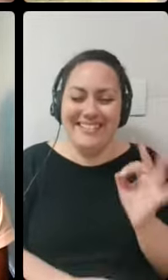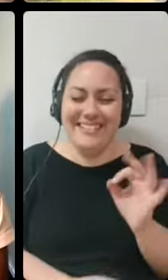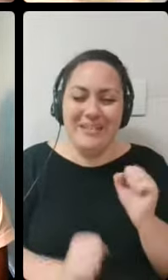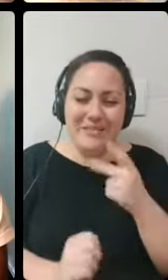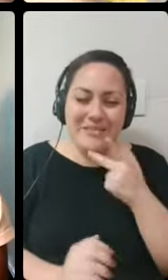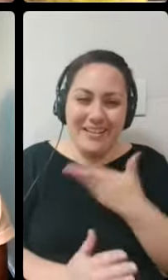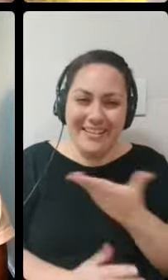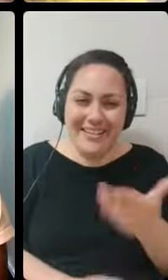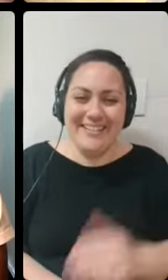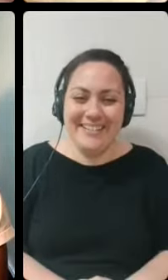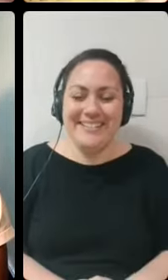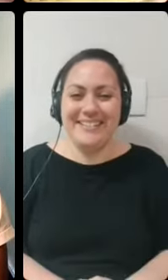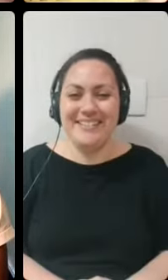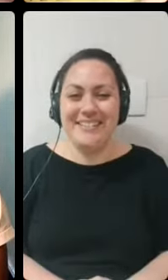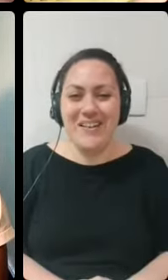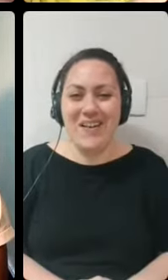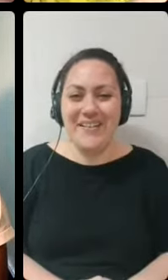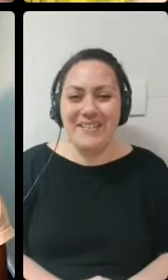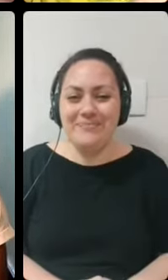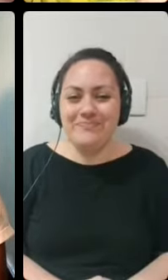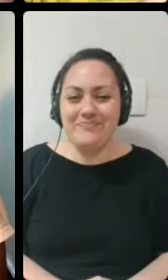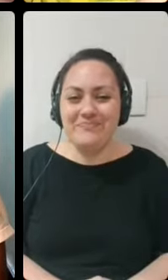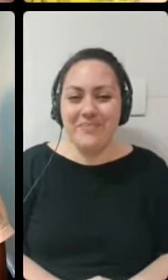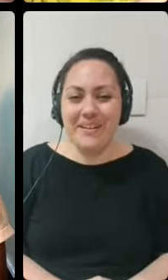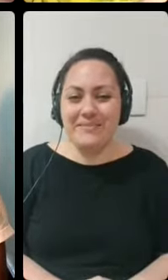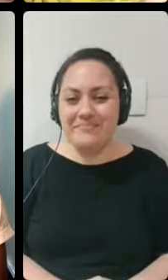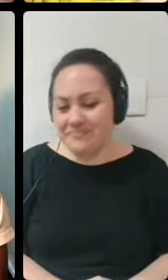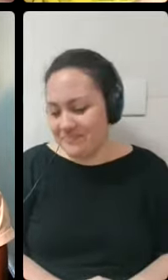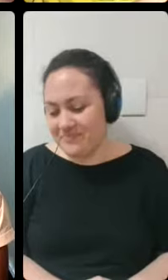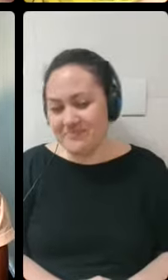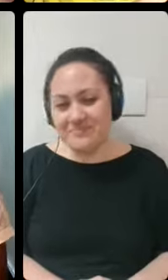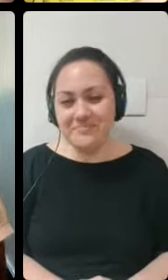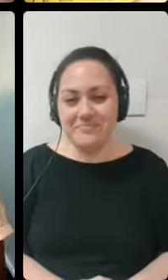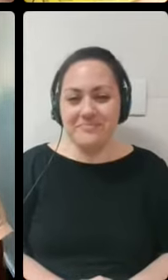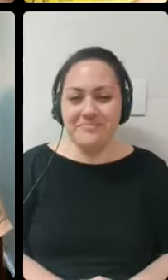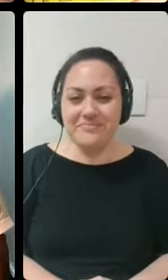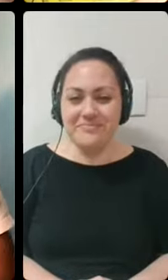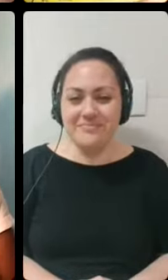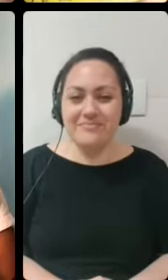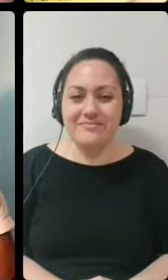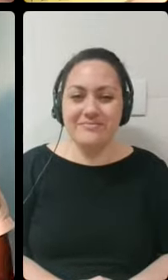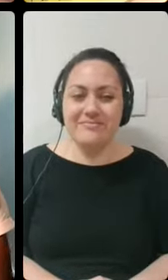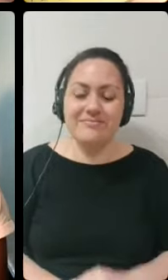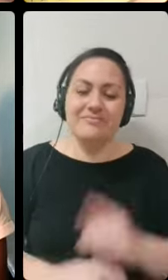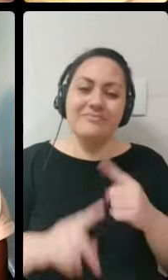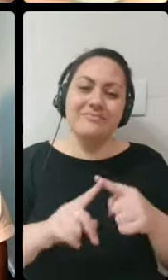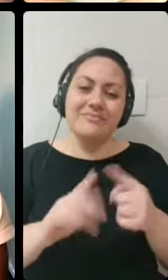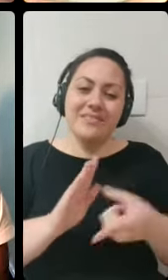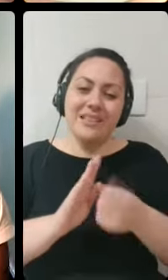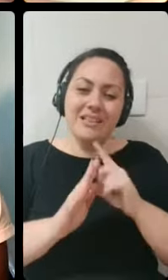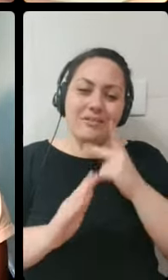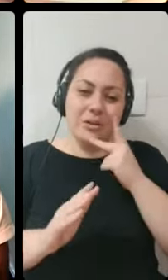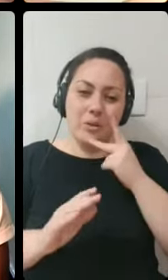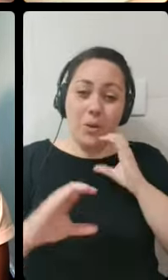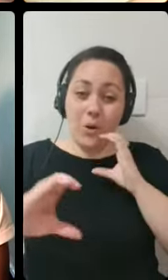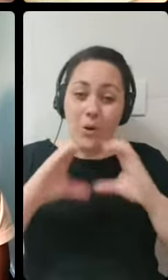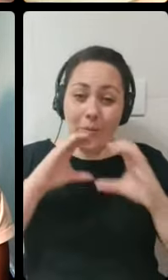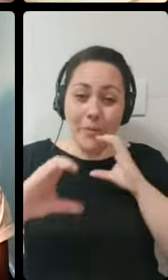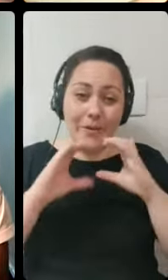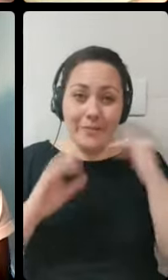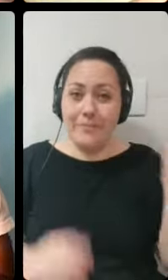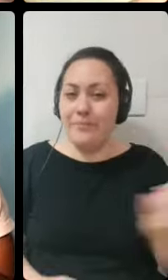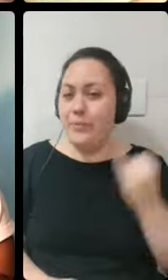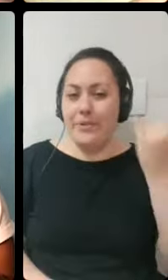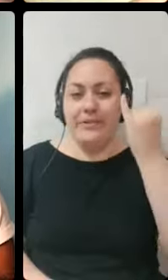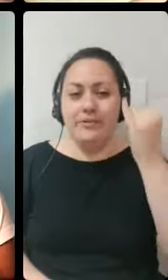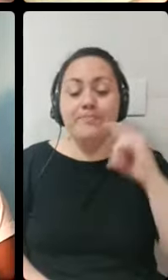amigo. Vou deixar tu iniciar. Tá, então a gente, né, o que a gente tava falando, a comunicação é muito importante. E tem uma oficina que